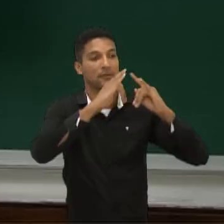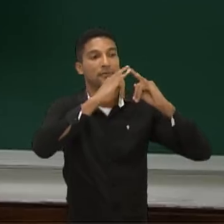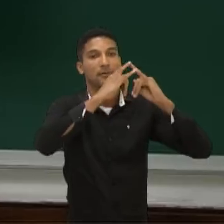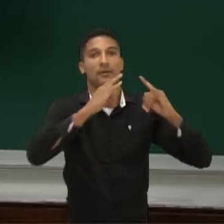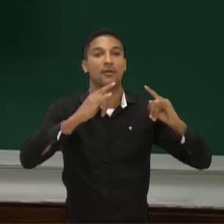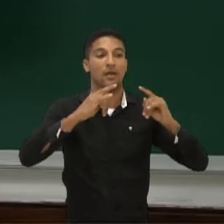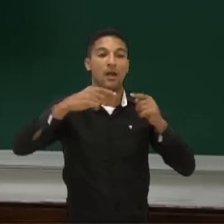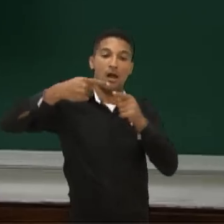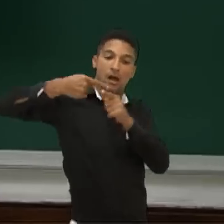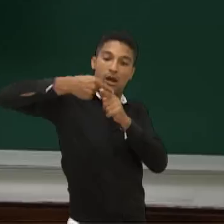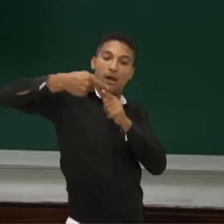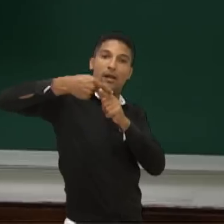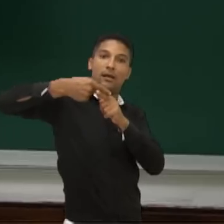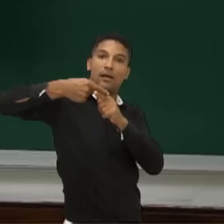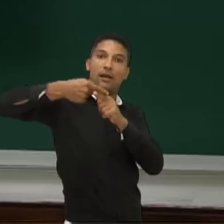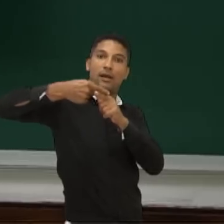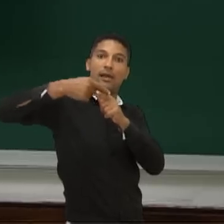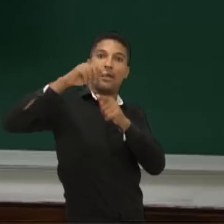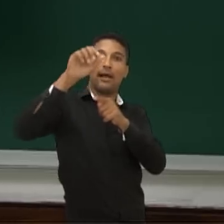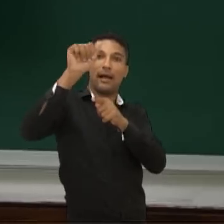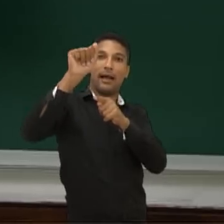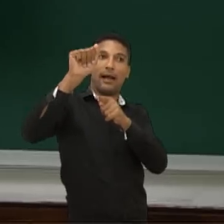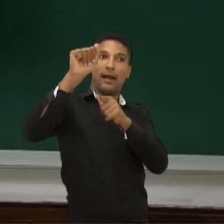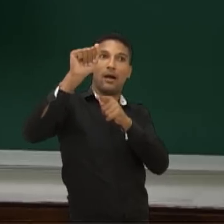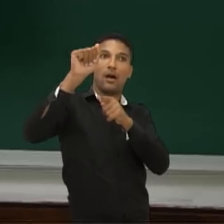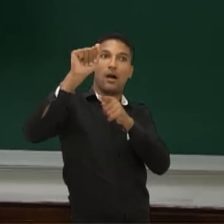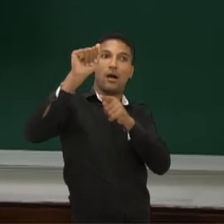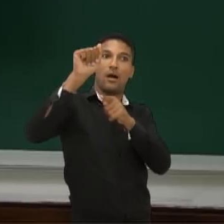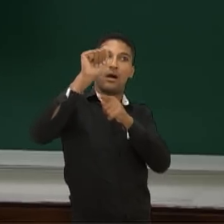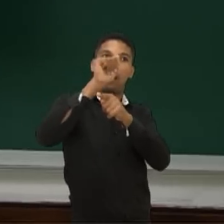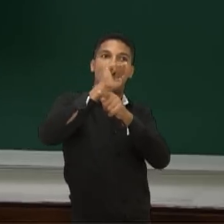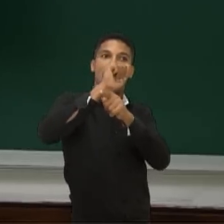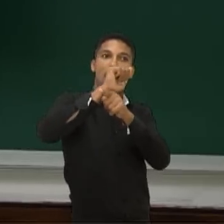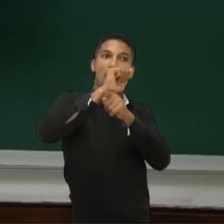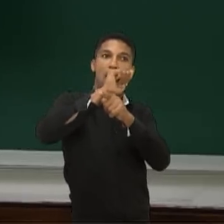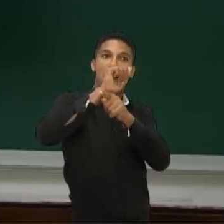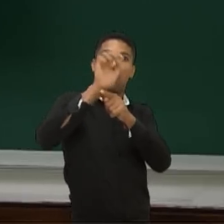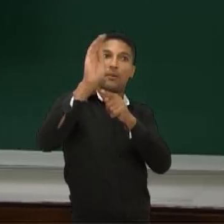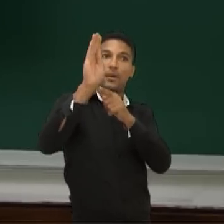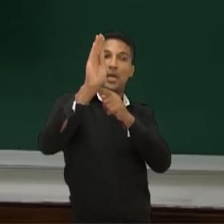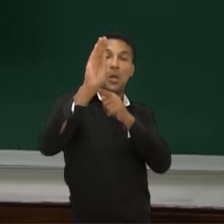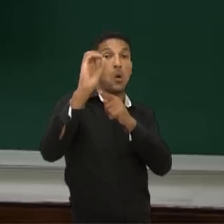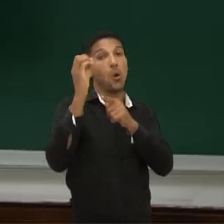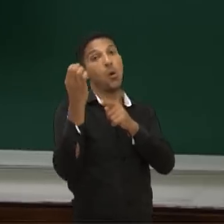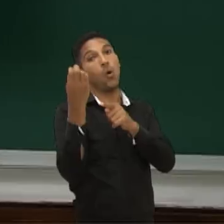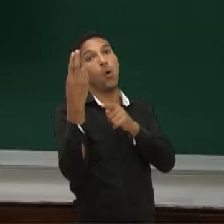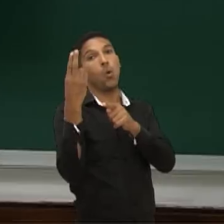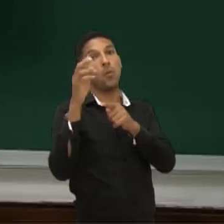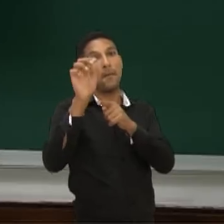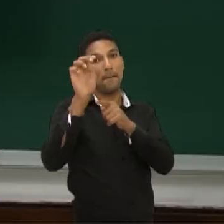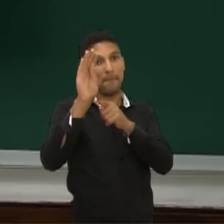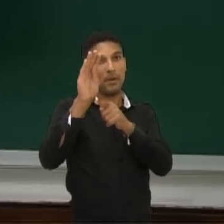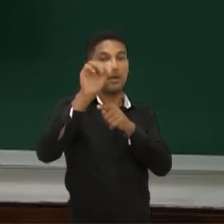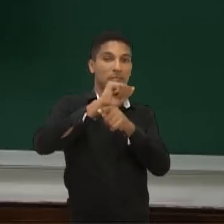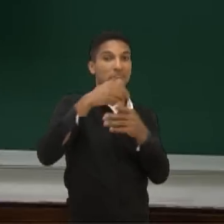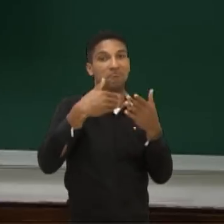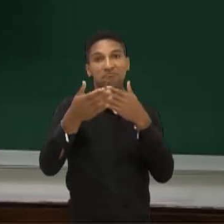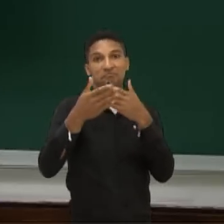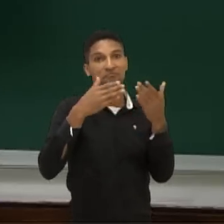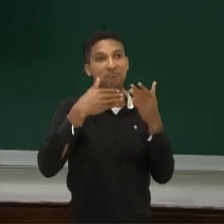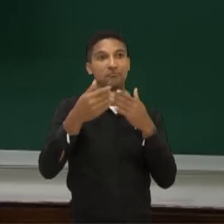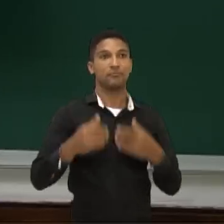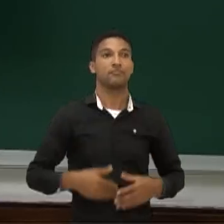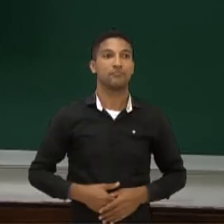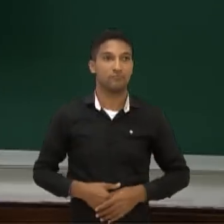podem chamar de BA, não tem problema, tá bom? Aqui a professora indicou pela ordem ali a B alfabética, mas não tem problema, tá